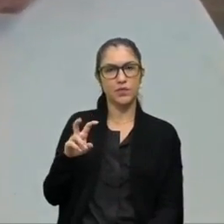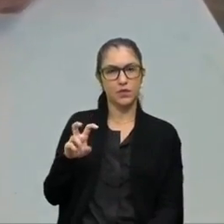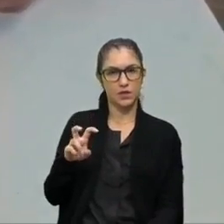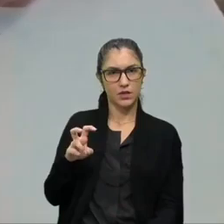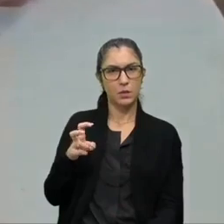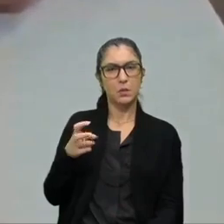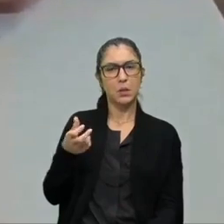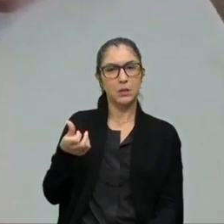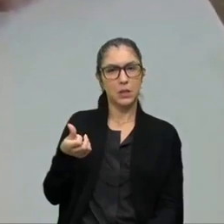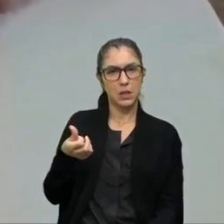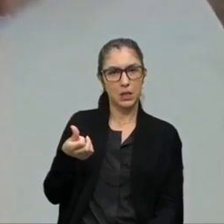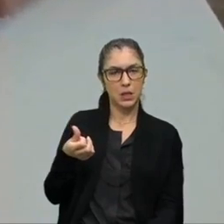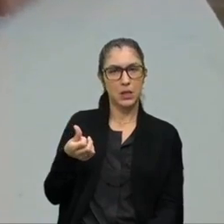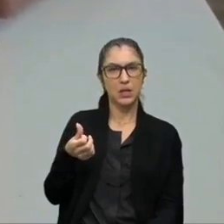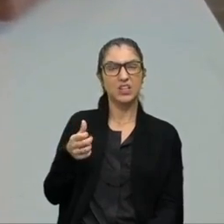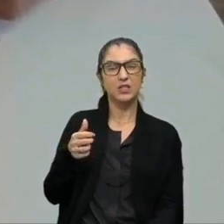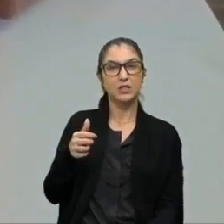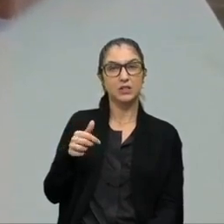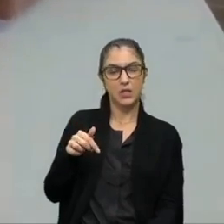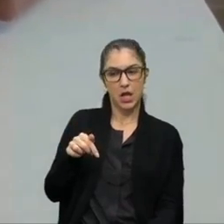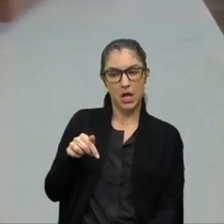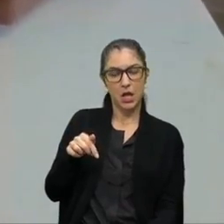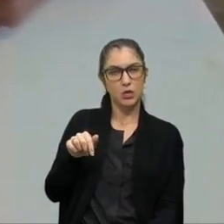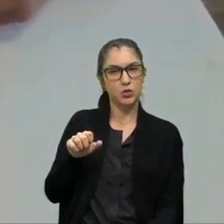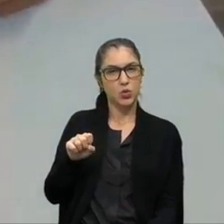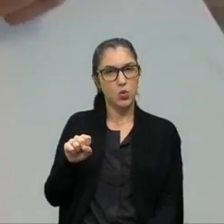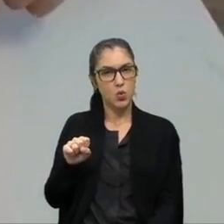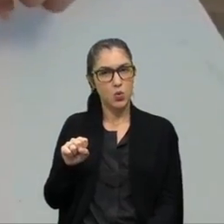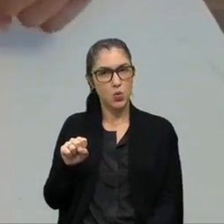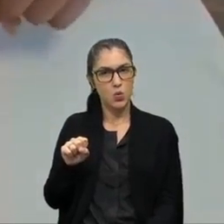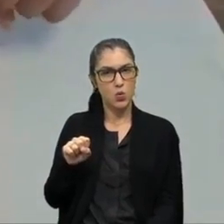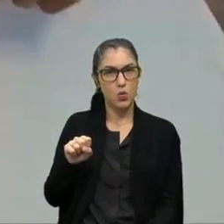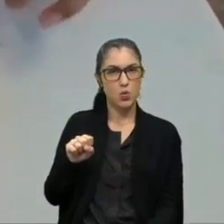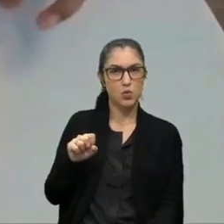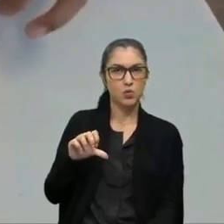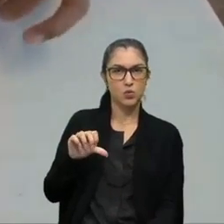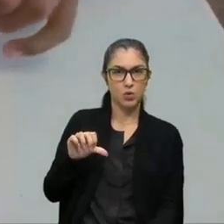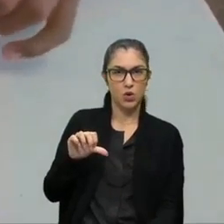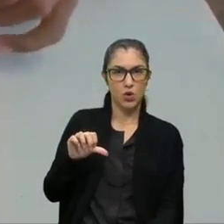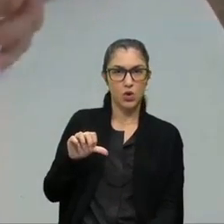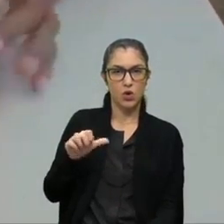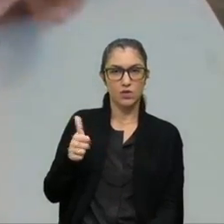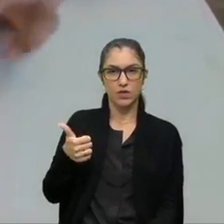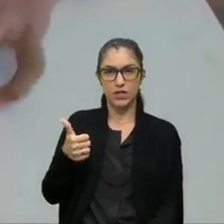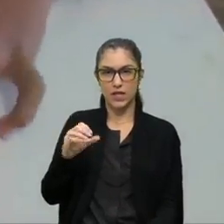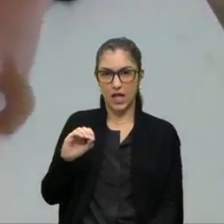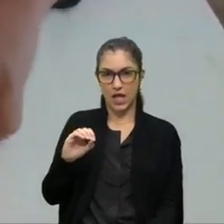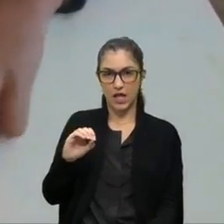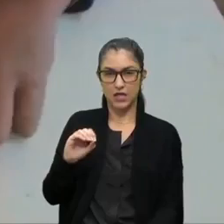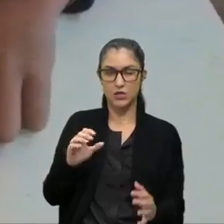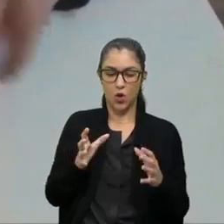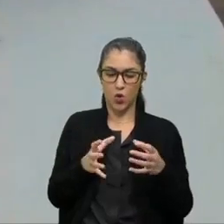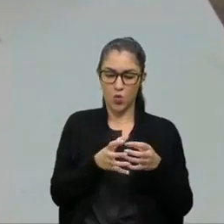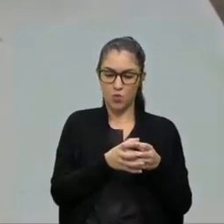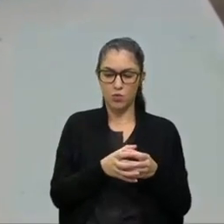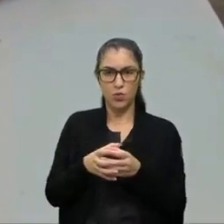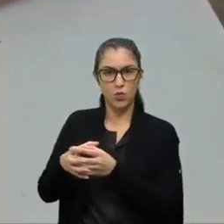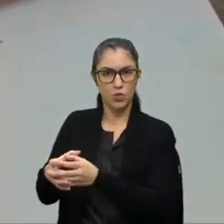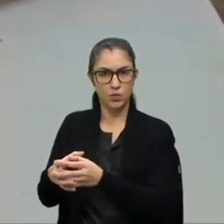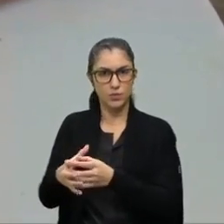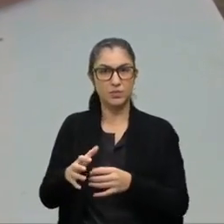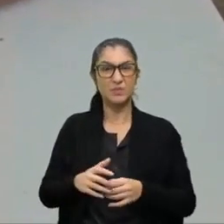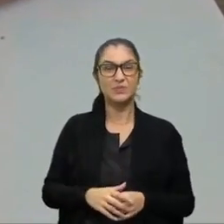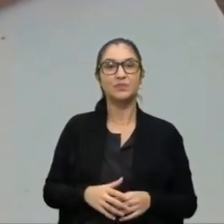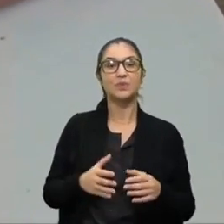4, 5, 6, 7, 8, 9, 10. Olha lá.